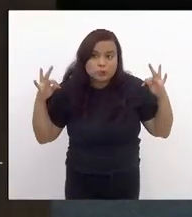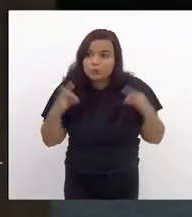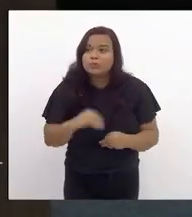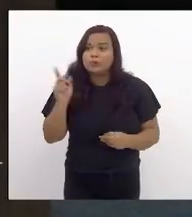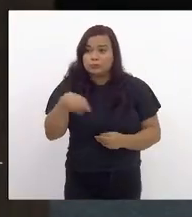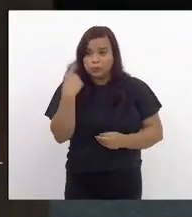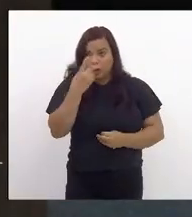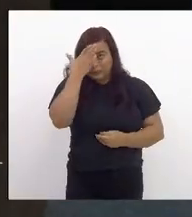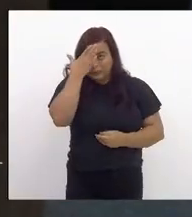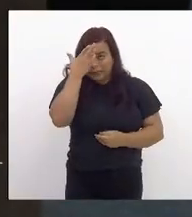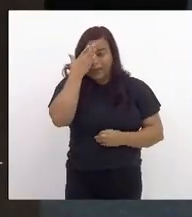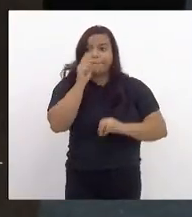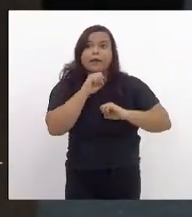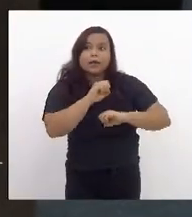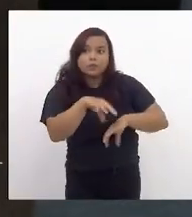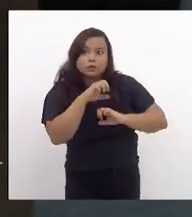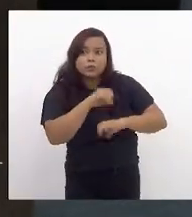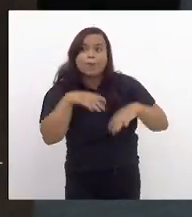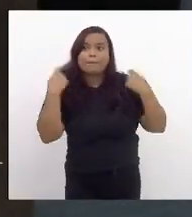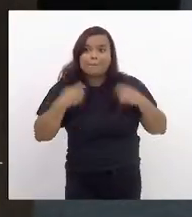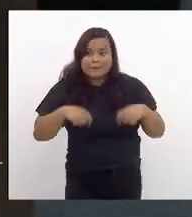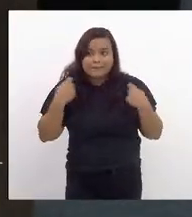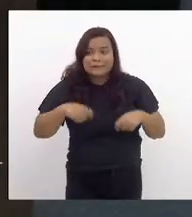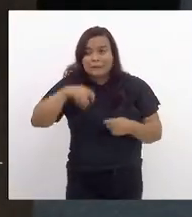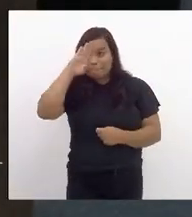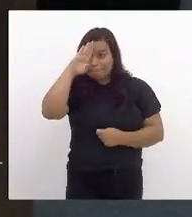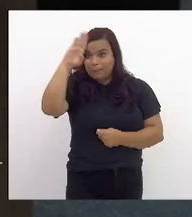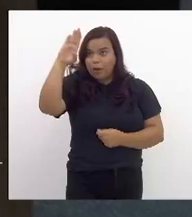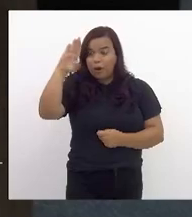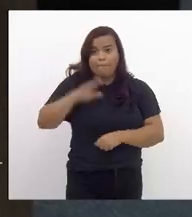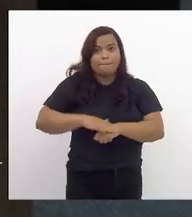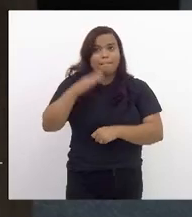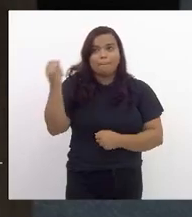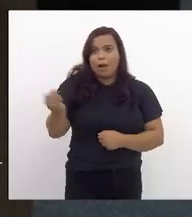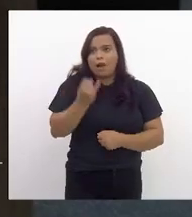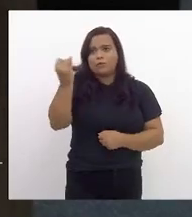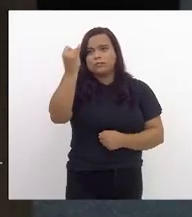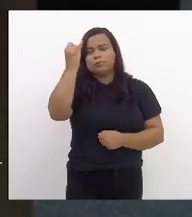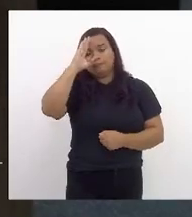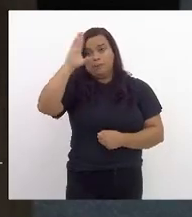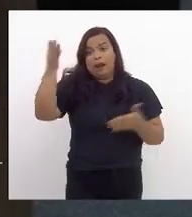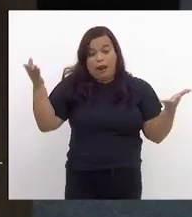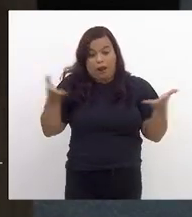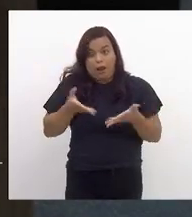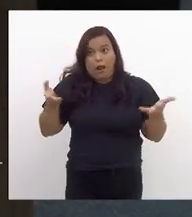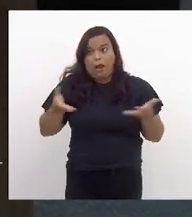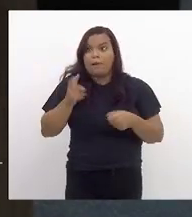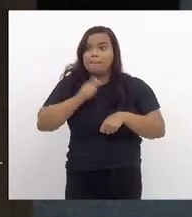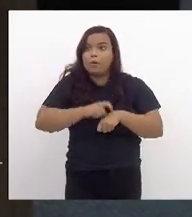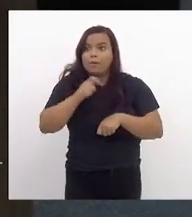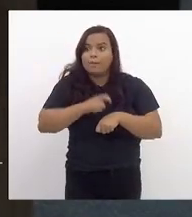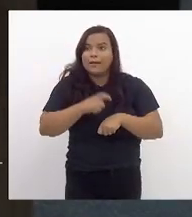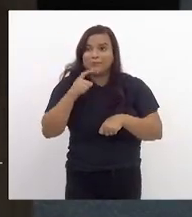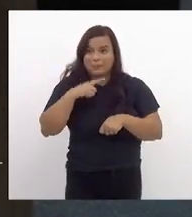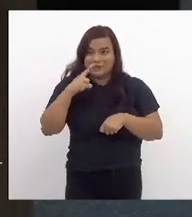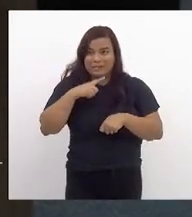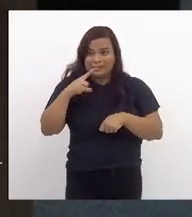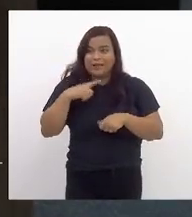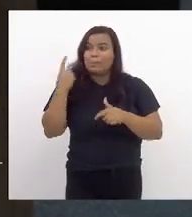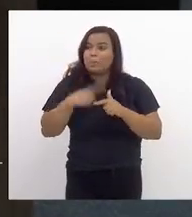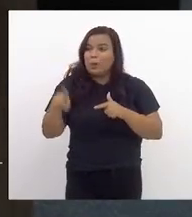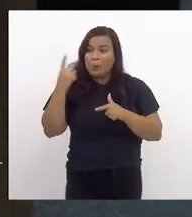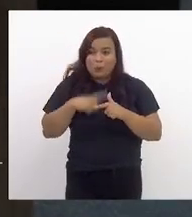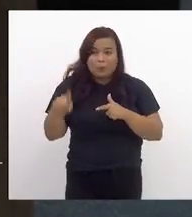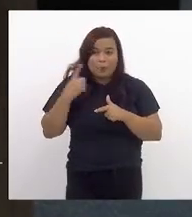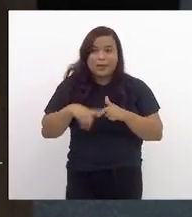sabemos que educação precisa ser prioridade, ainda mais nesse momento, onde o abismo educacional, e aqui